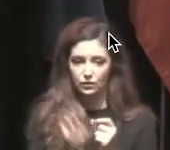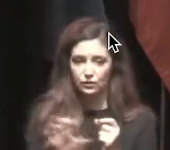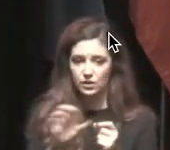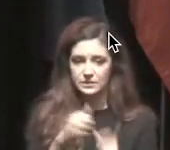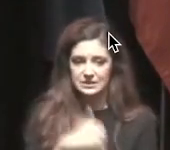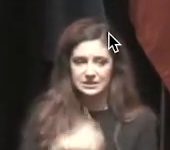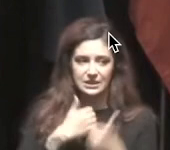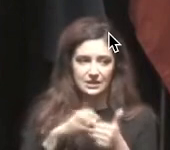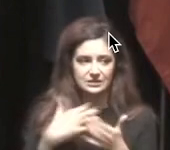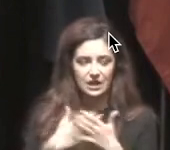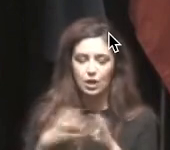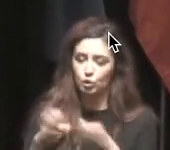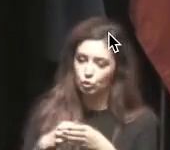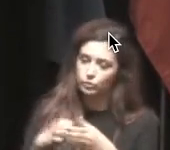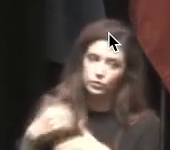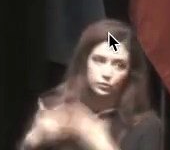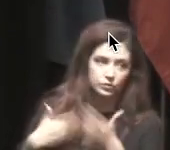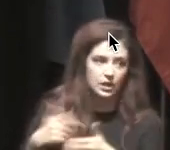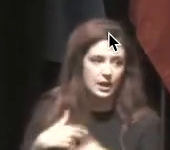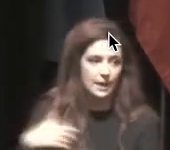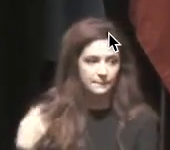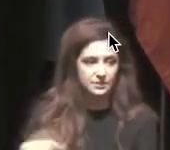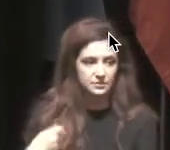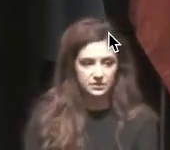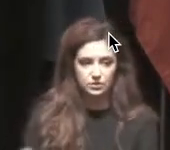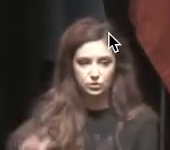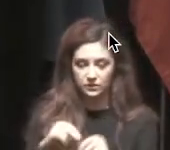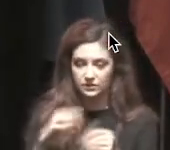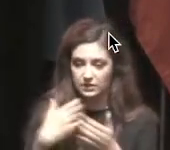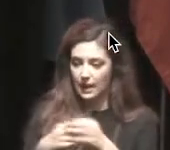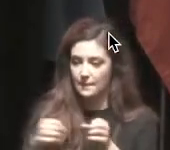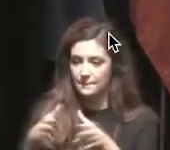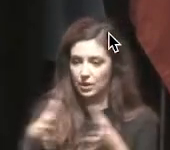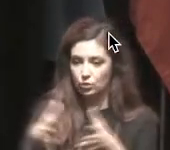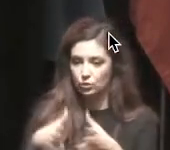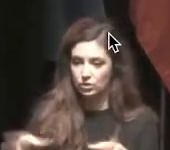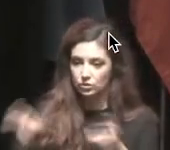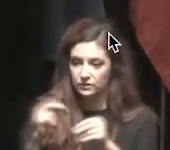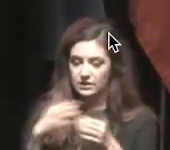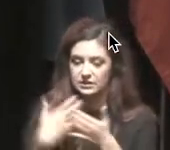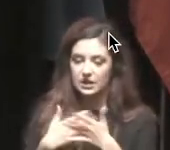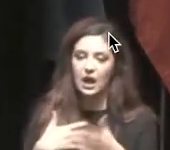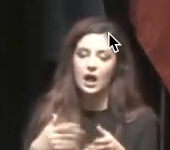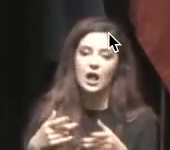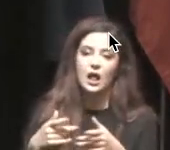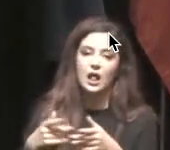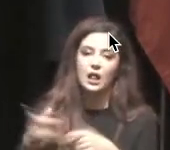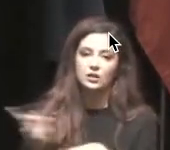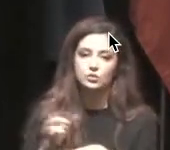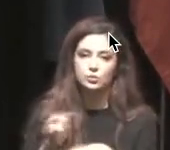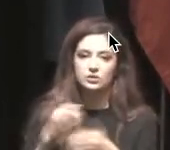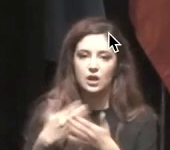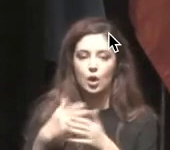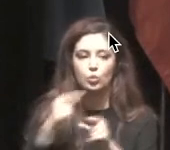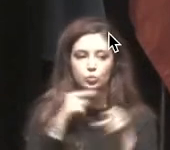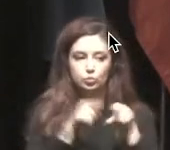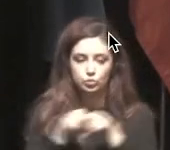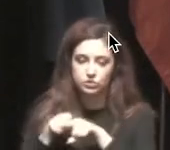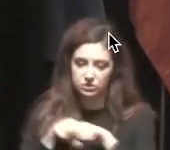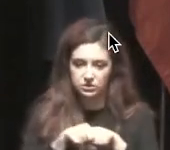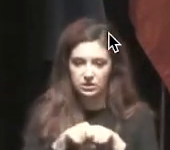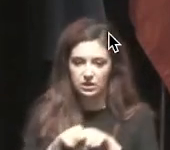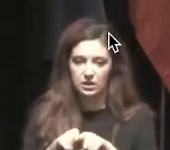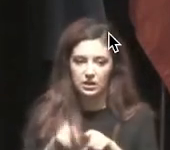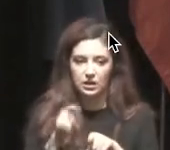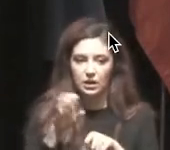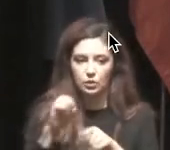com outro executivo, com outra presidência, com outra maioria, que resgate Lisboa para uma política progressista, humanista e